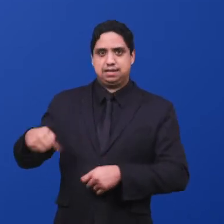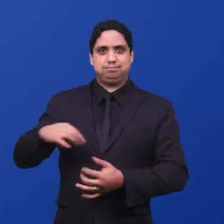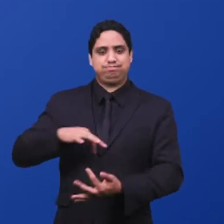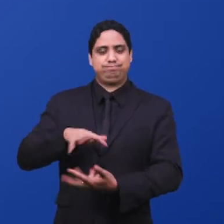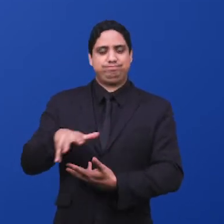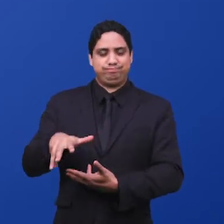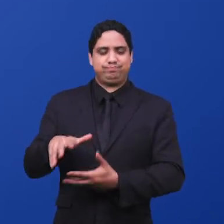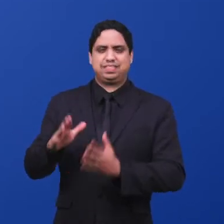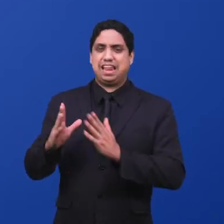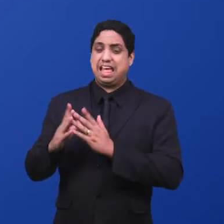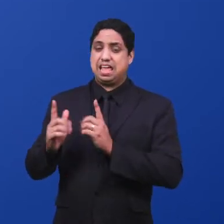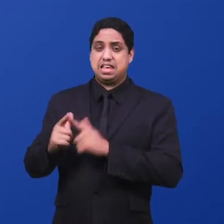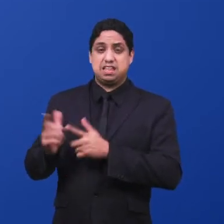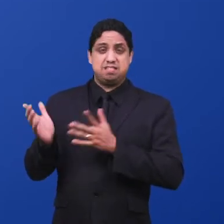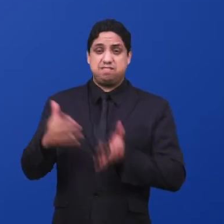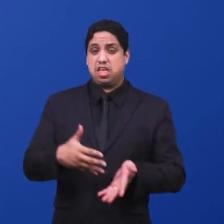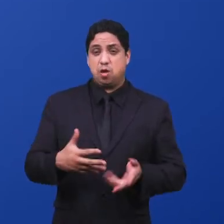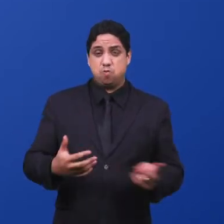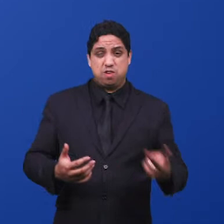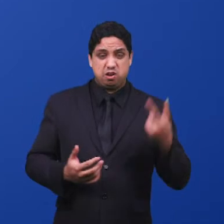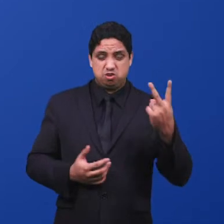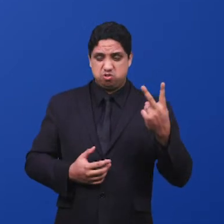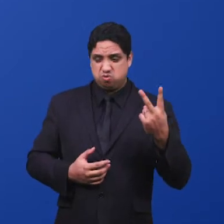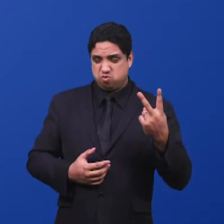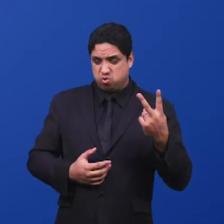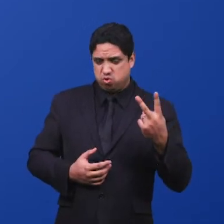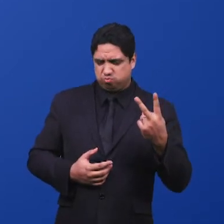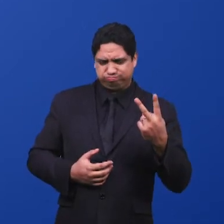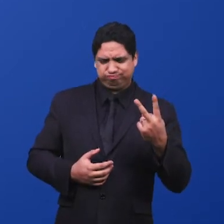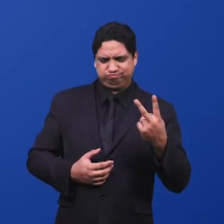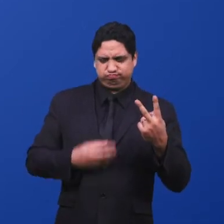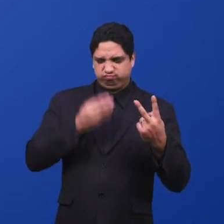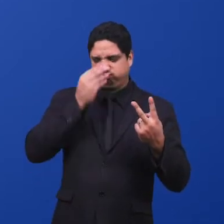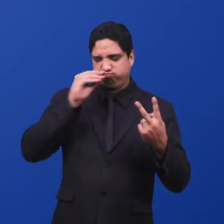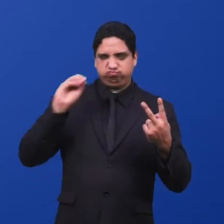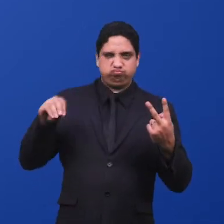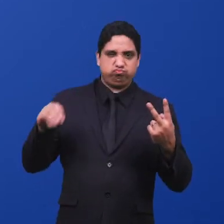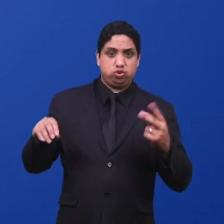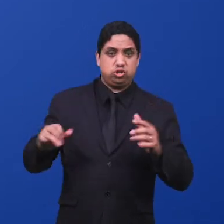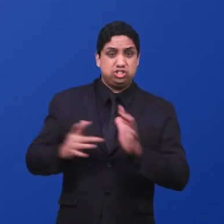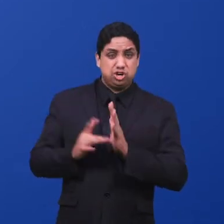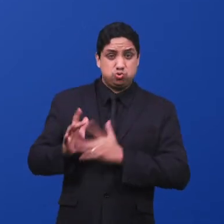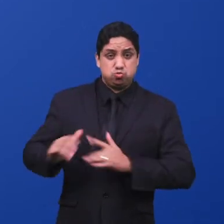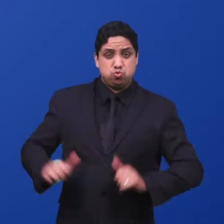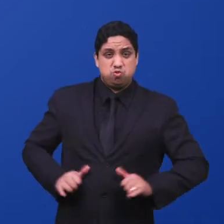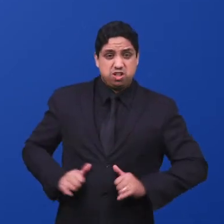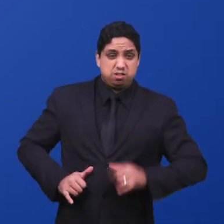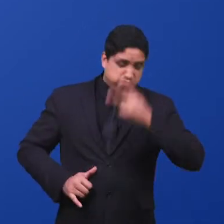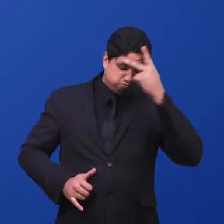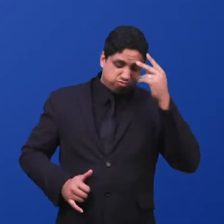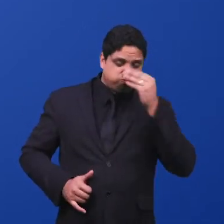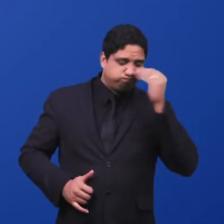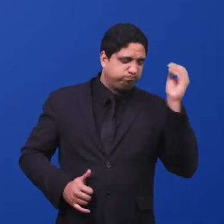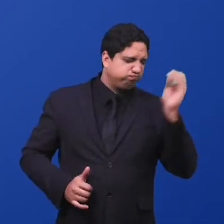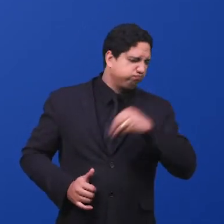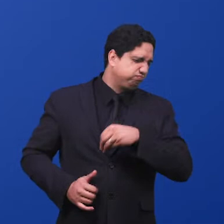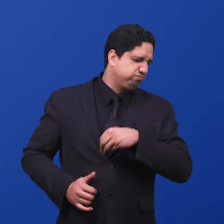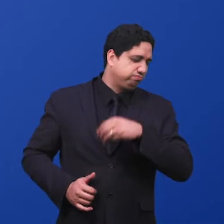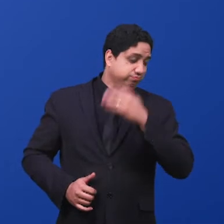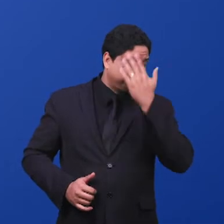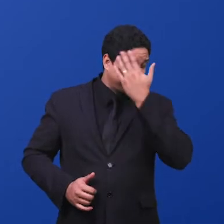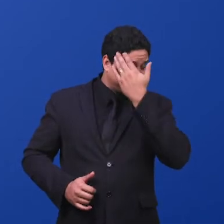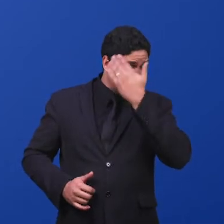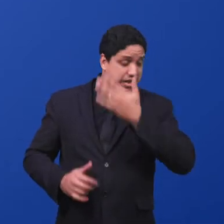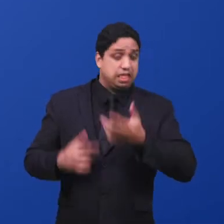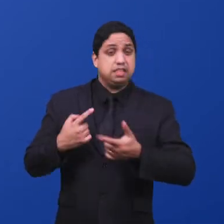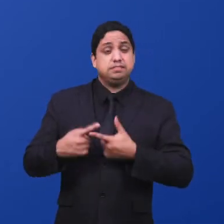infiel não valorizou, desprezou o sofrimento de Jesus, porque somente